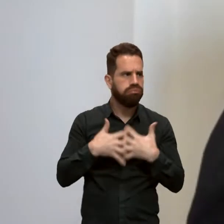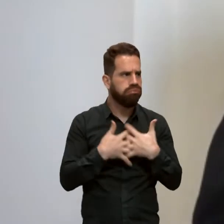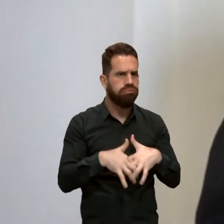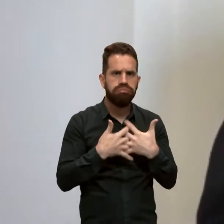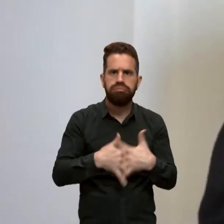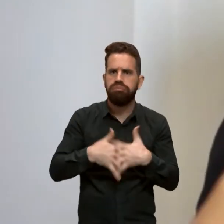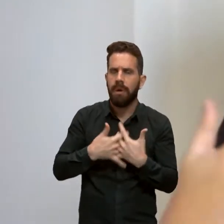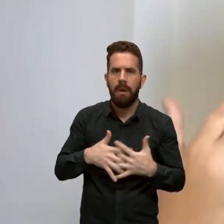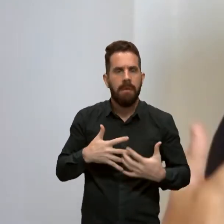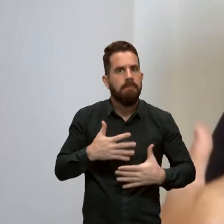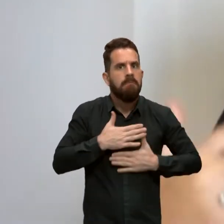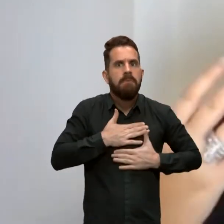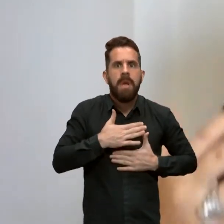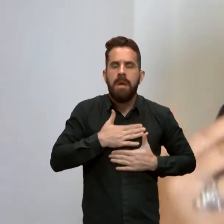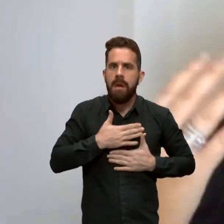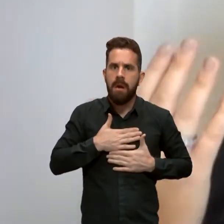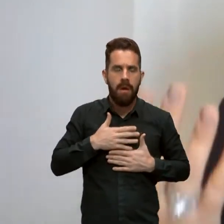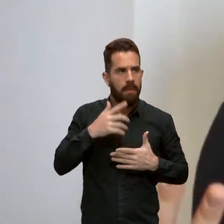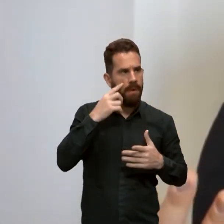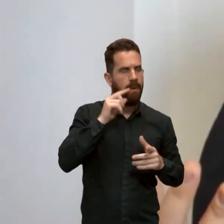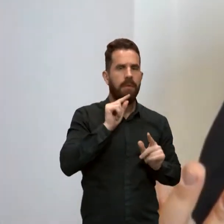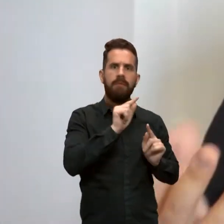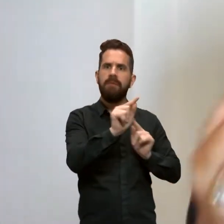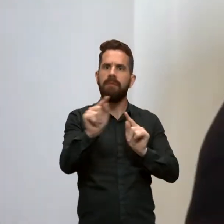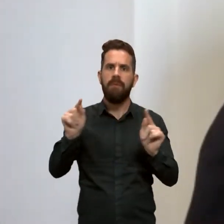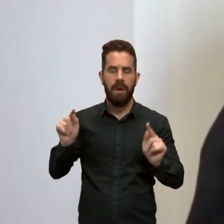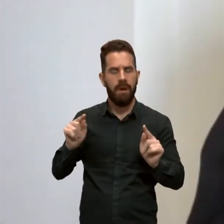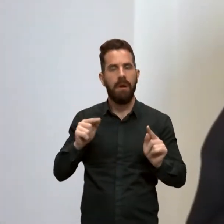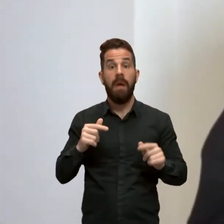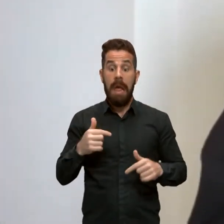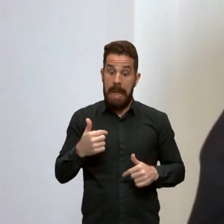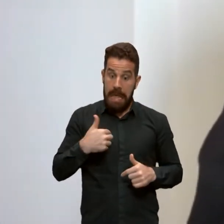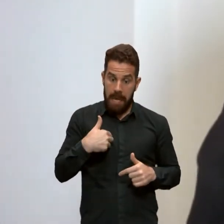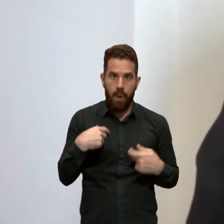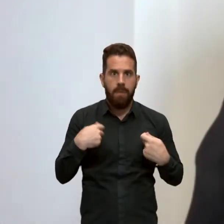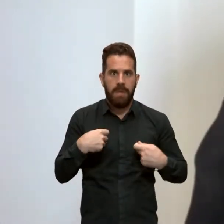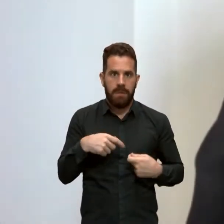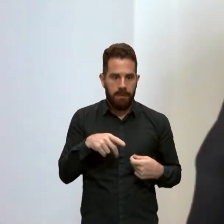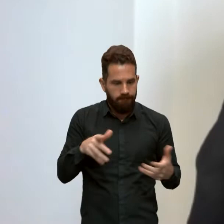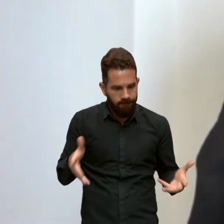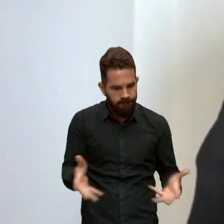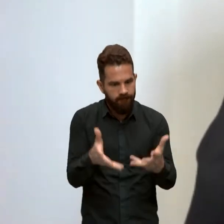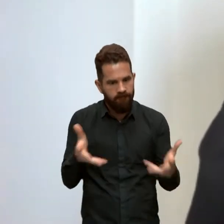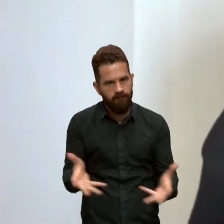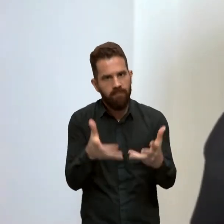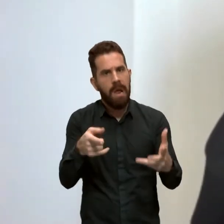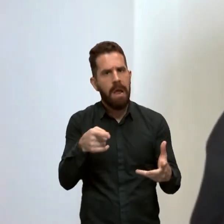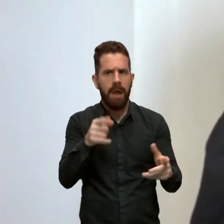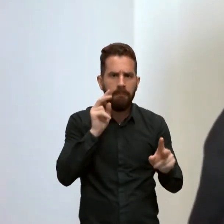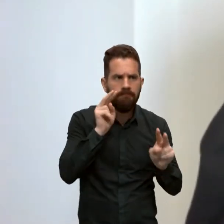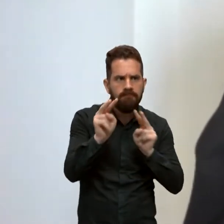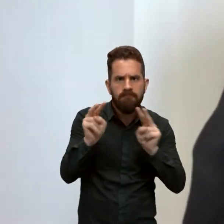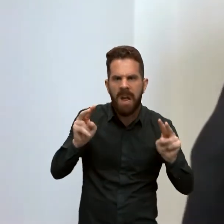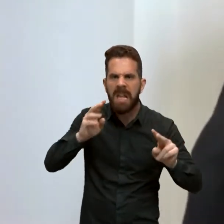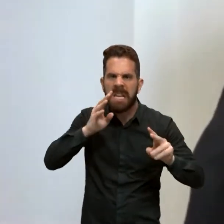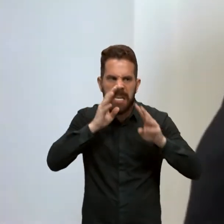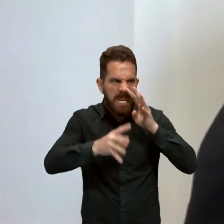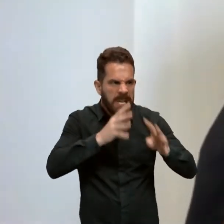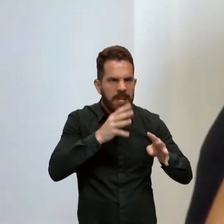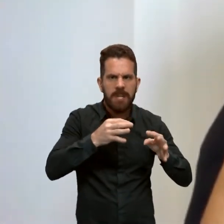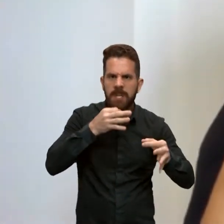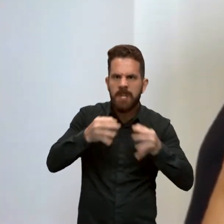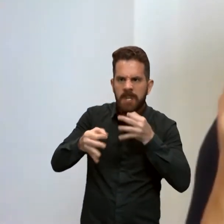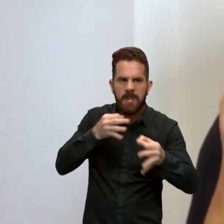Uma educação emancipadora é aquela que tem como objetivo almejar